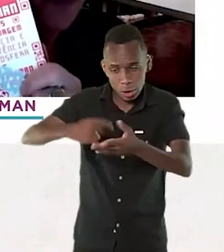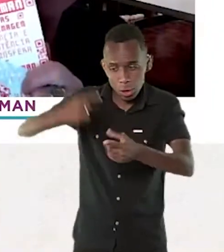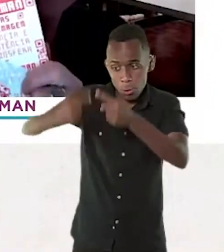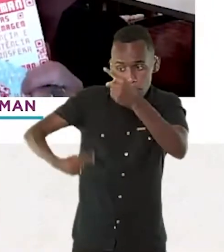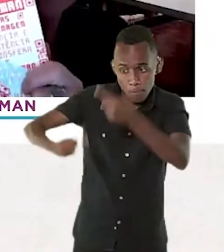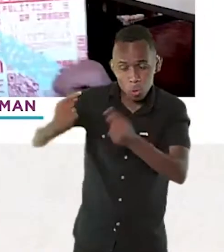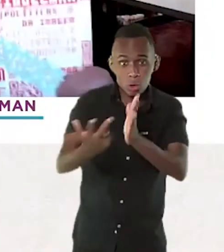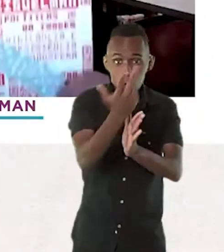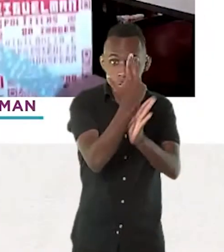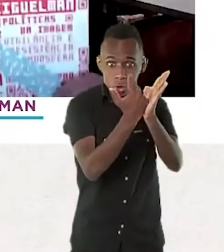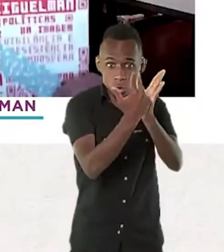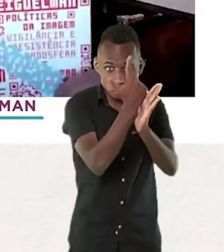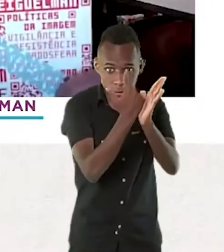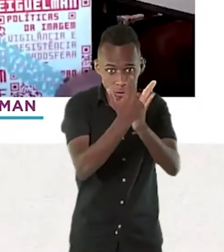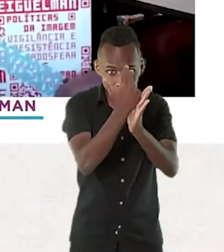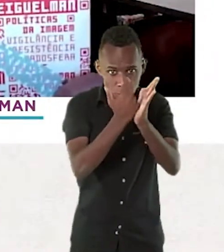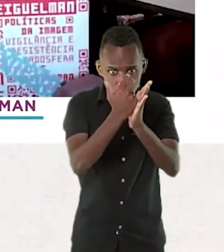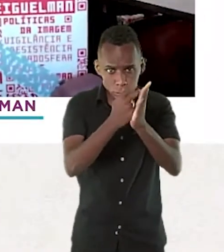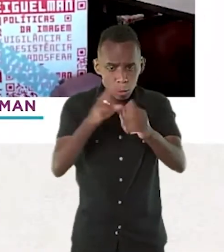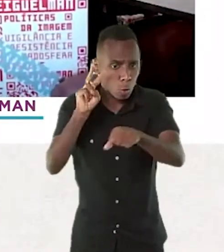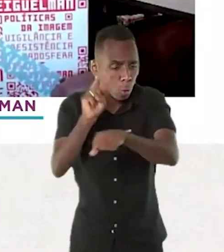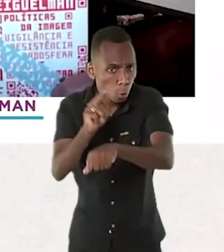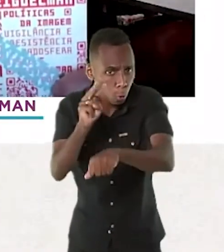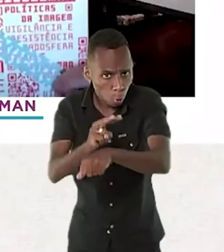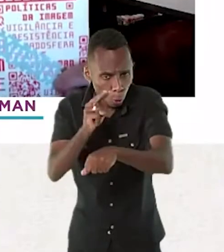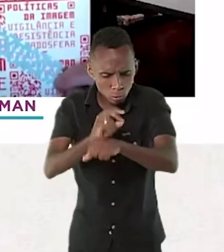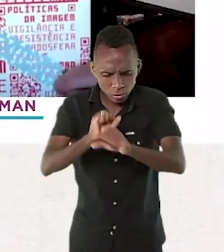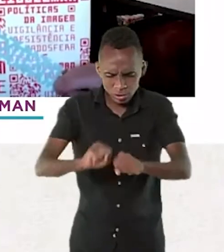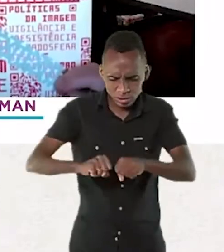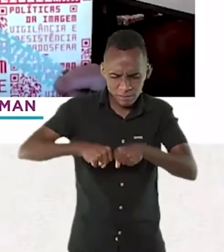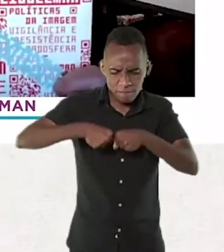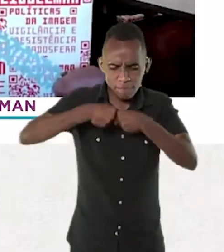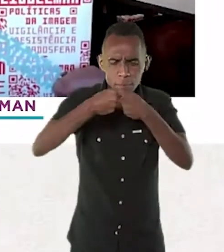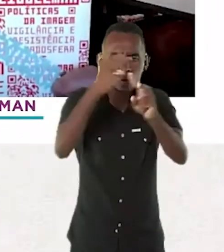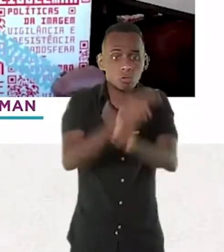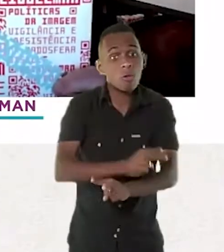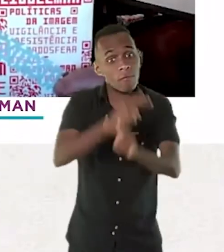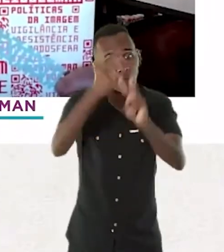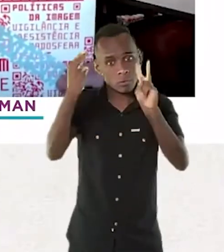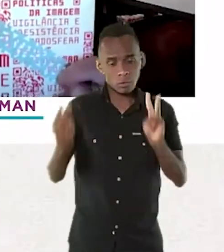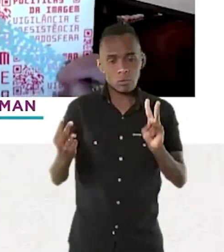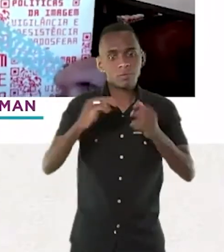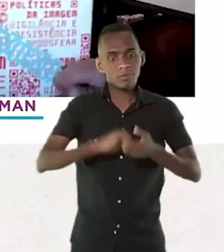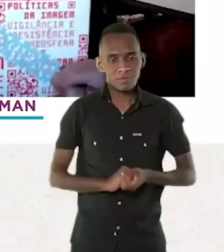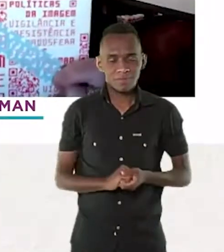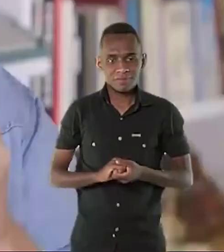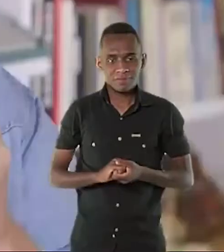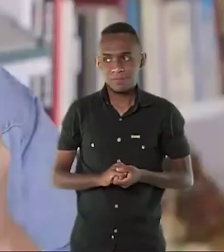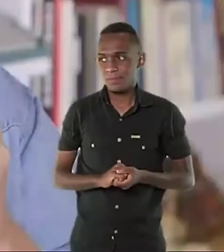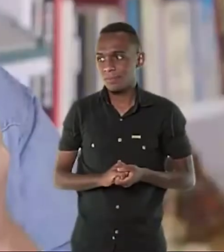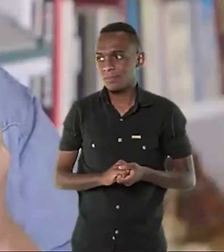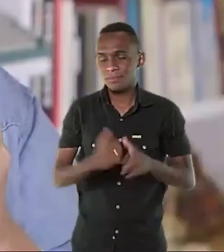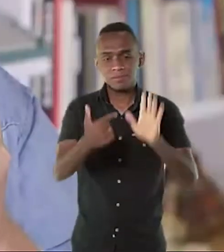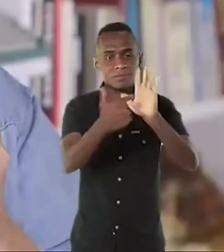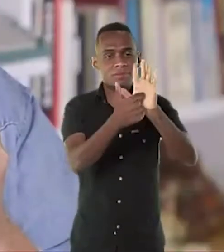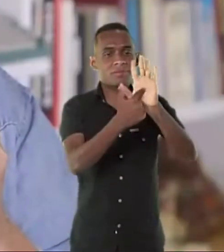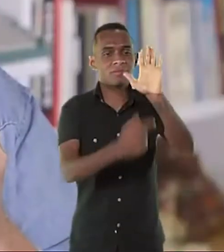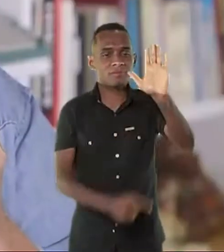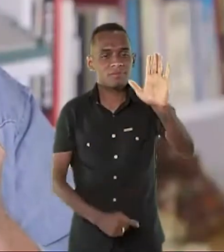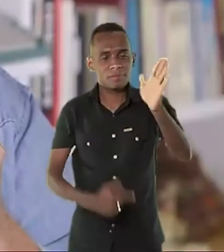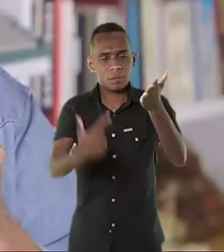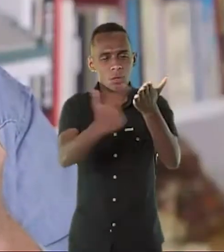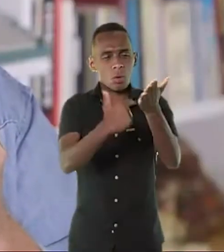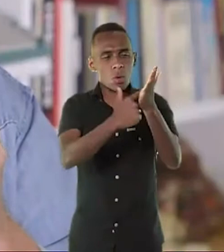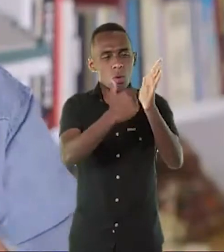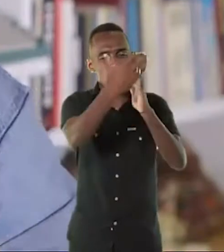Imagem, Vigilância e Resistência da Dadosfera. Tá aqui, ó. Olha a capa